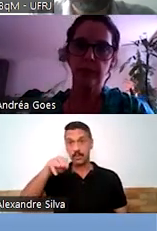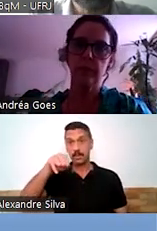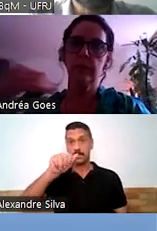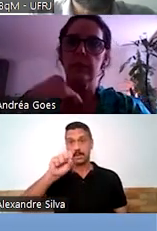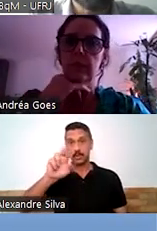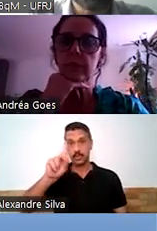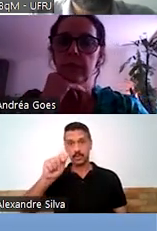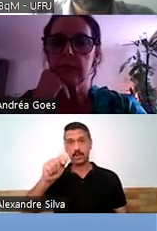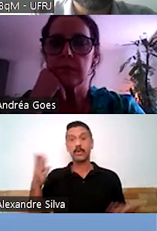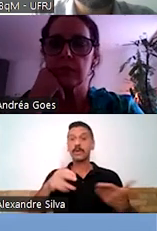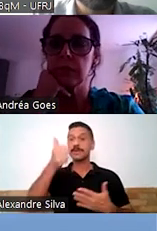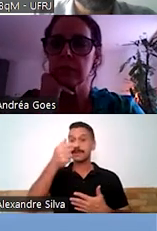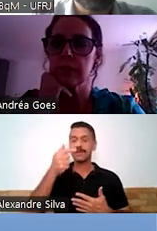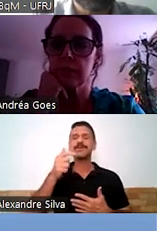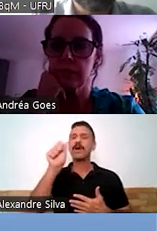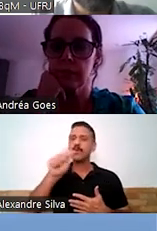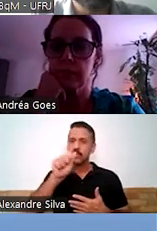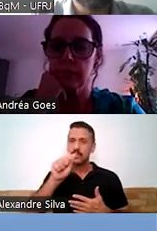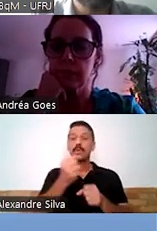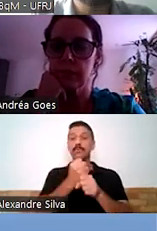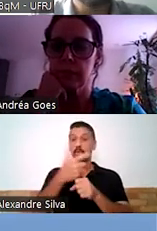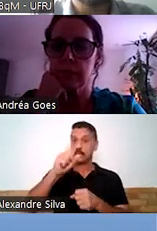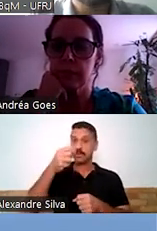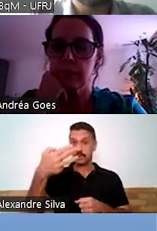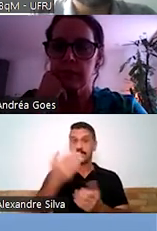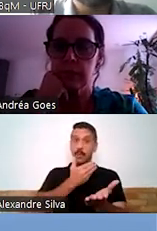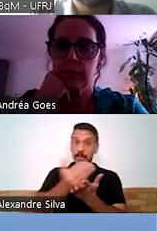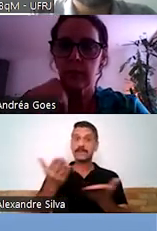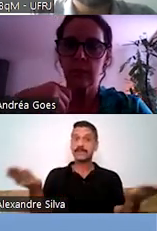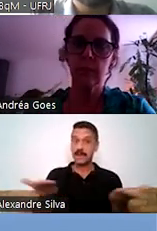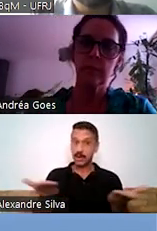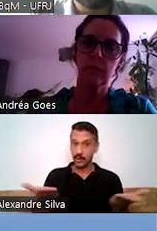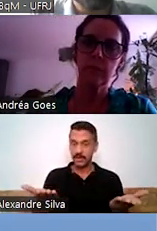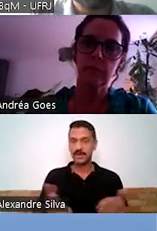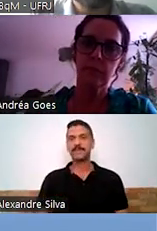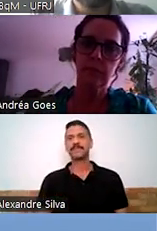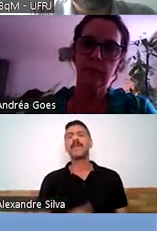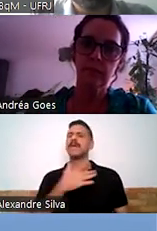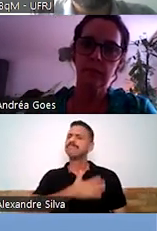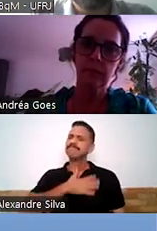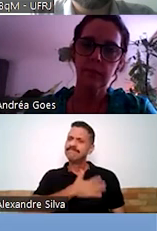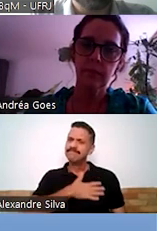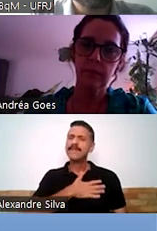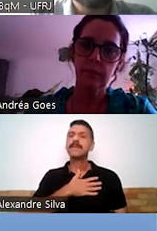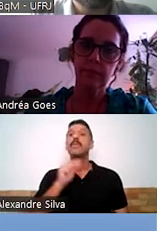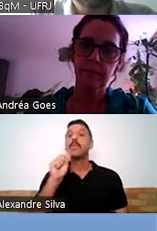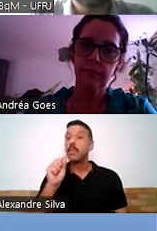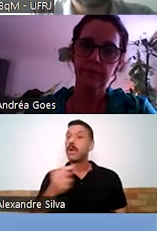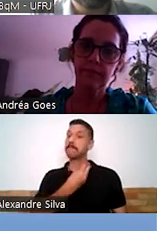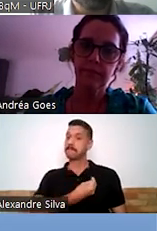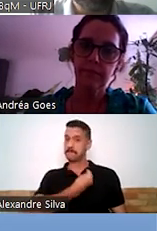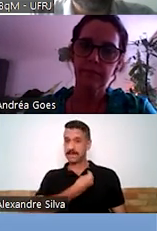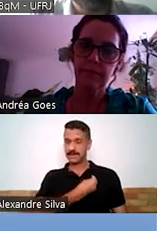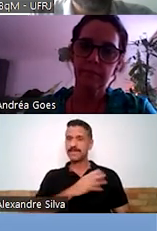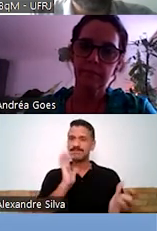de agosto de 2023, vamos dar início aqui, né? Então, é um prazer contar aqui com a participação